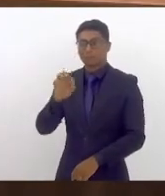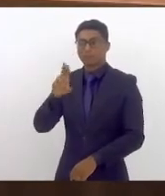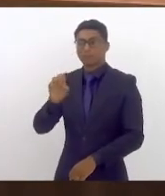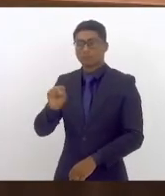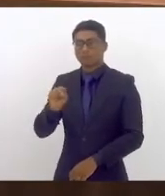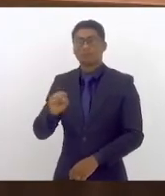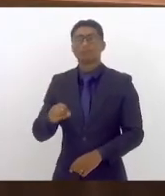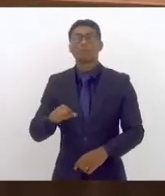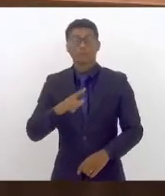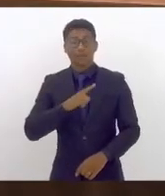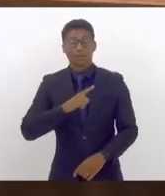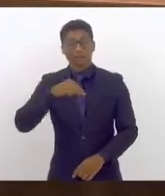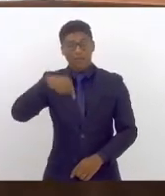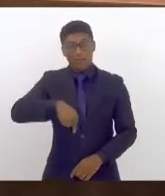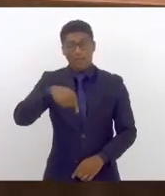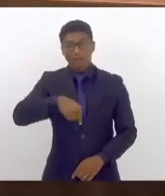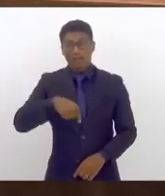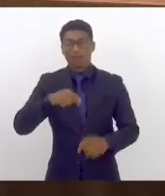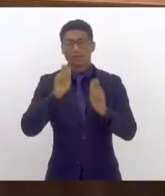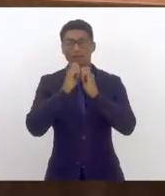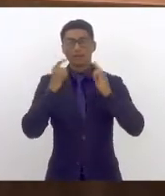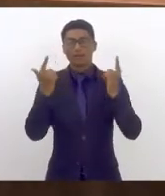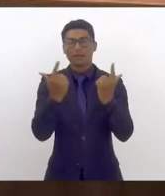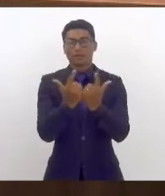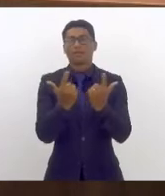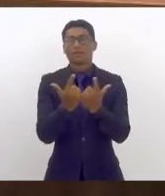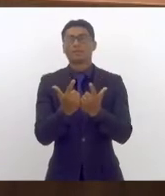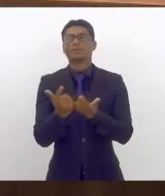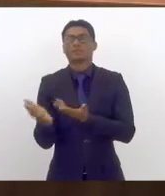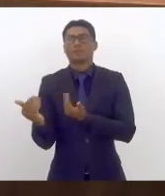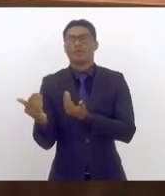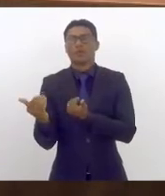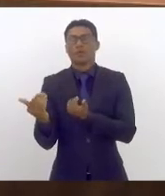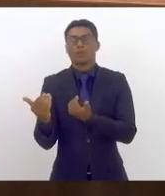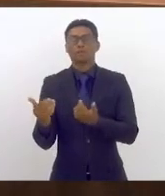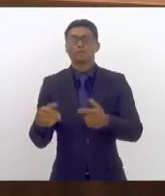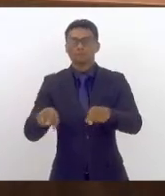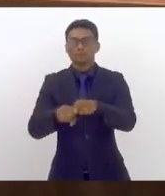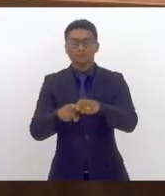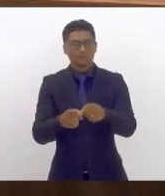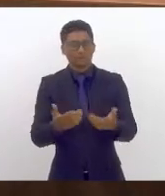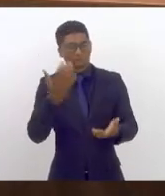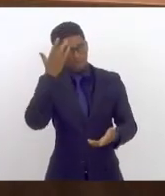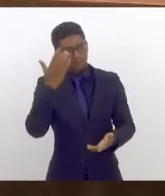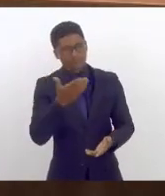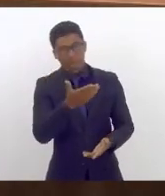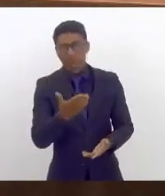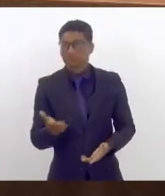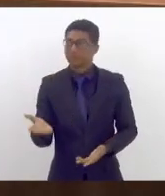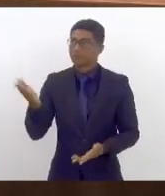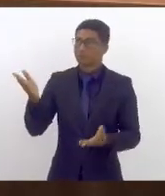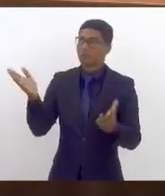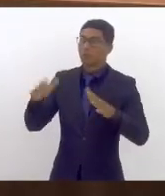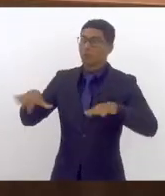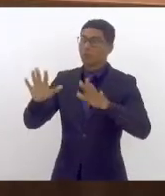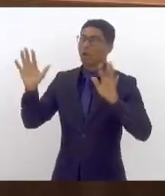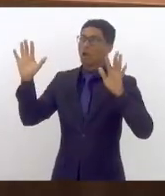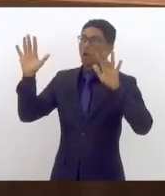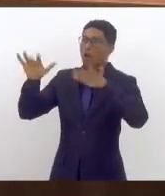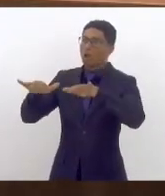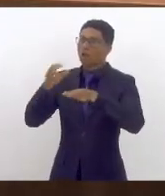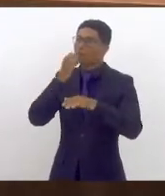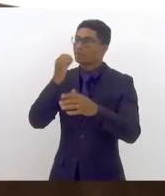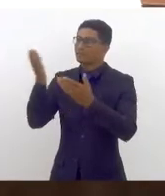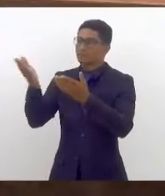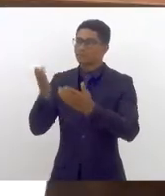Parlamento juvenil aqui da casa sobre também jurisdição de vossa excelência então sejam todos muito bem-vindos